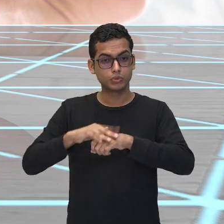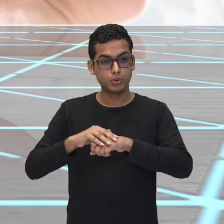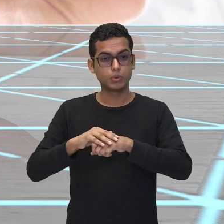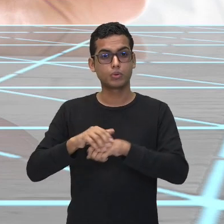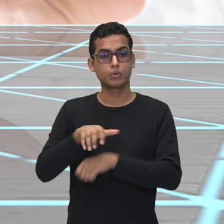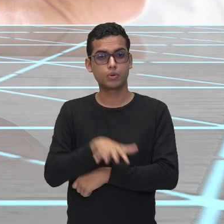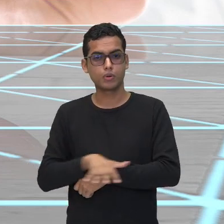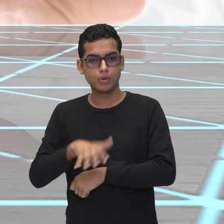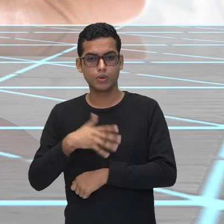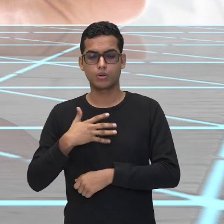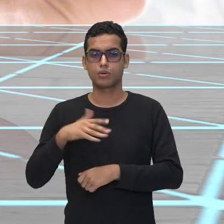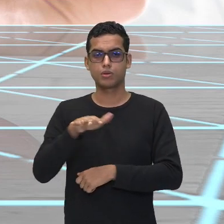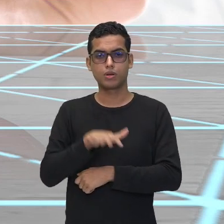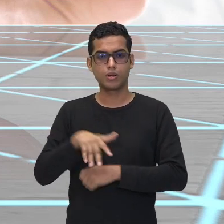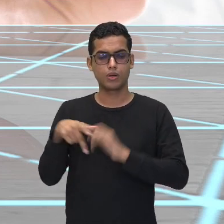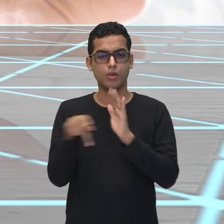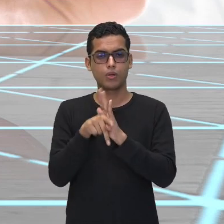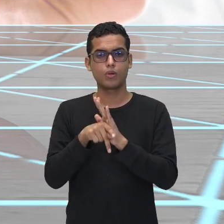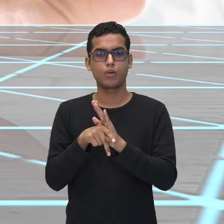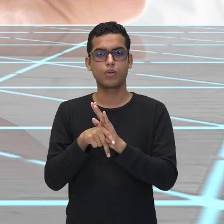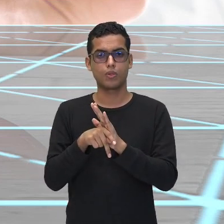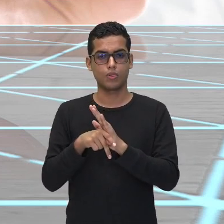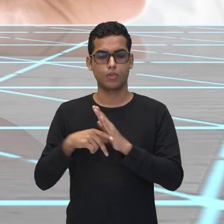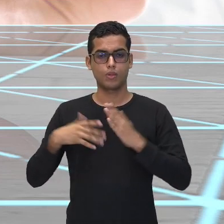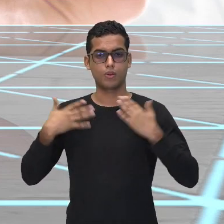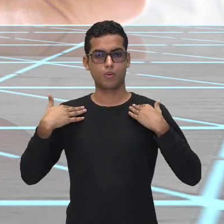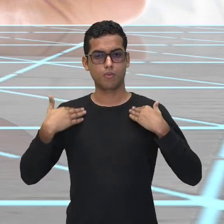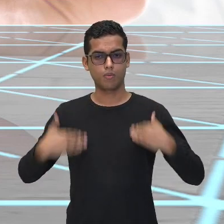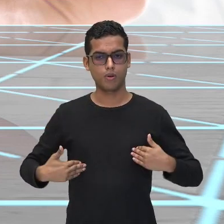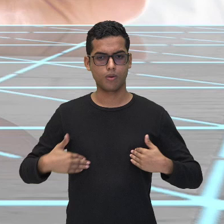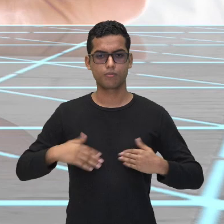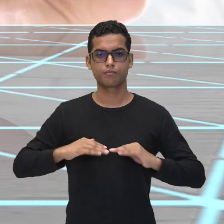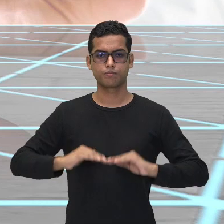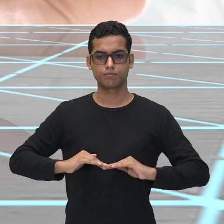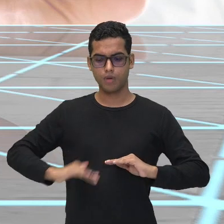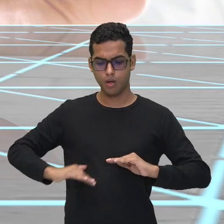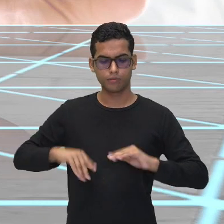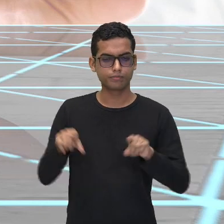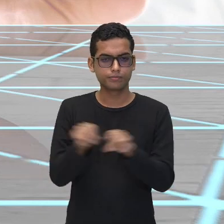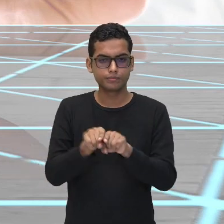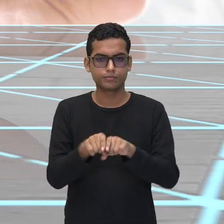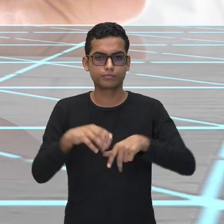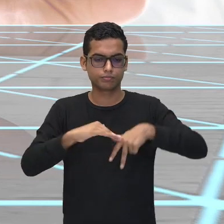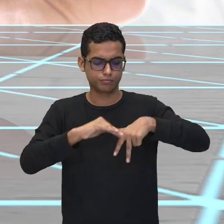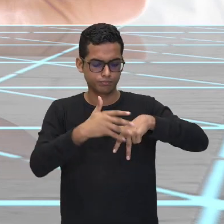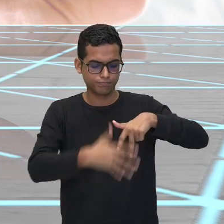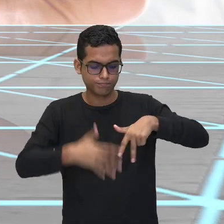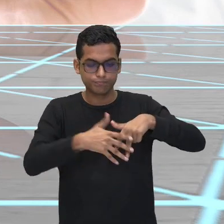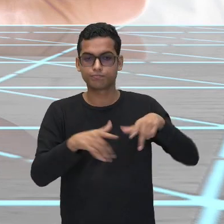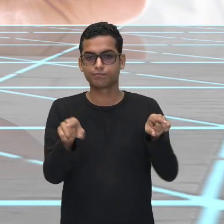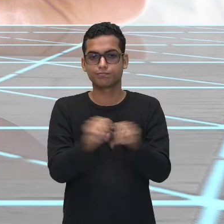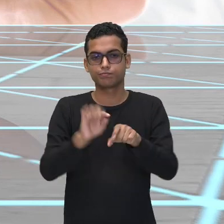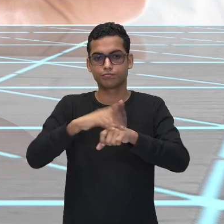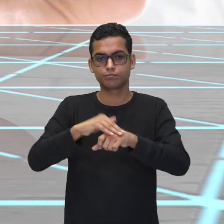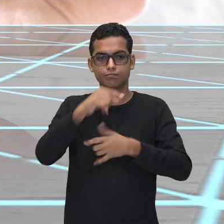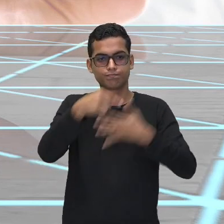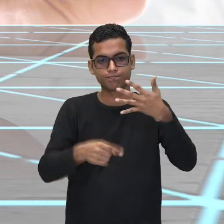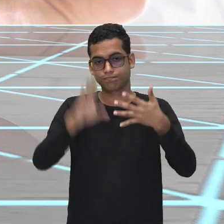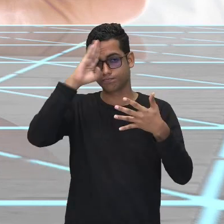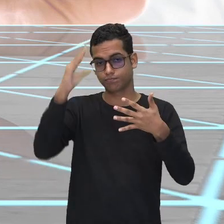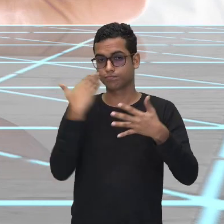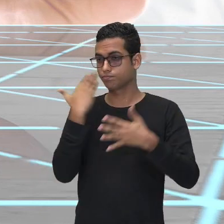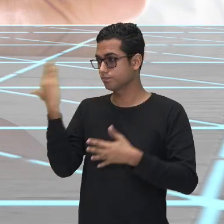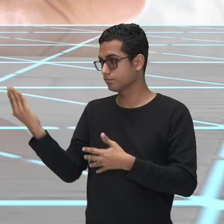região dos membros inferiores. Então, essas são as principais doenças cardiovasculares que nós conhecemos. E uma pessoa